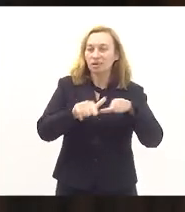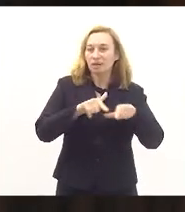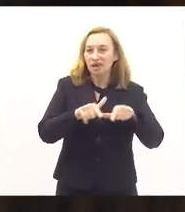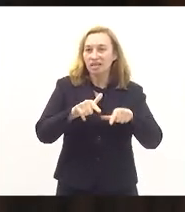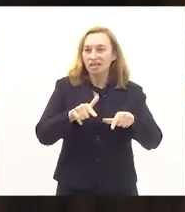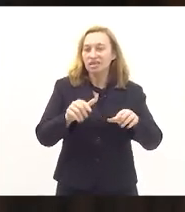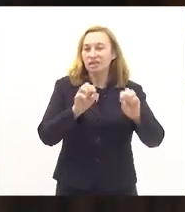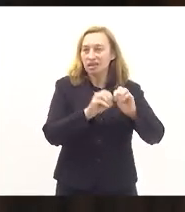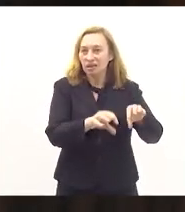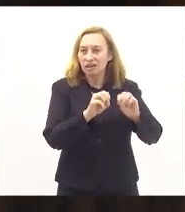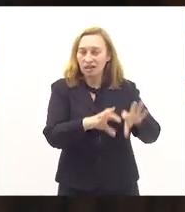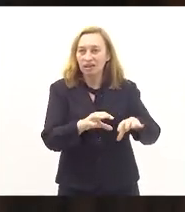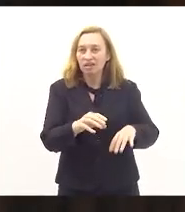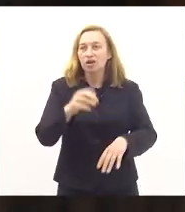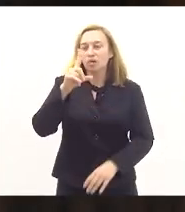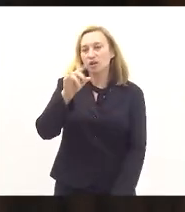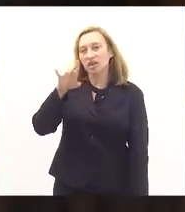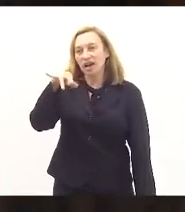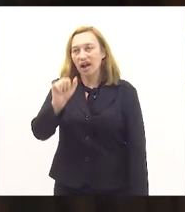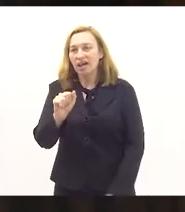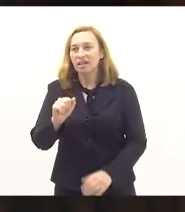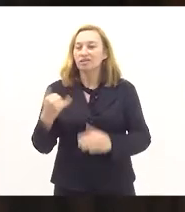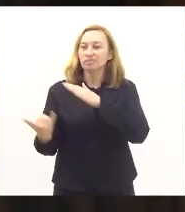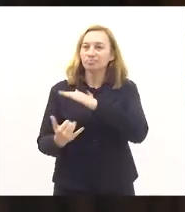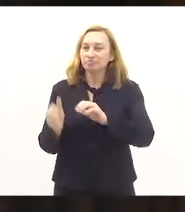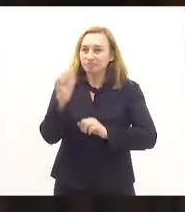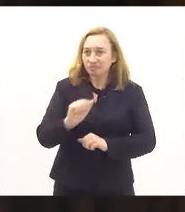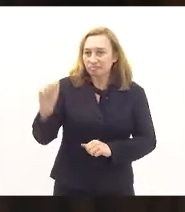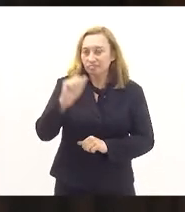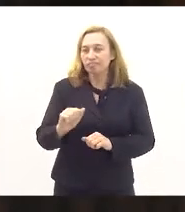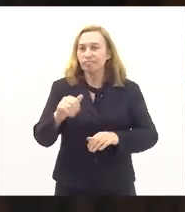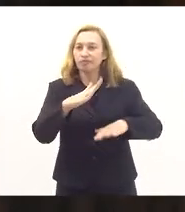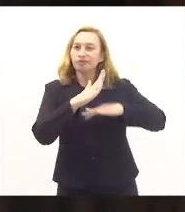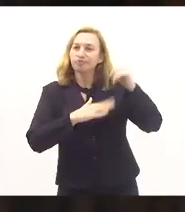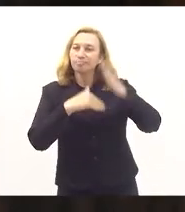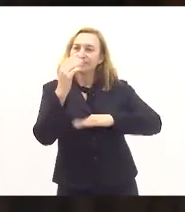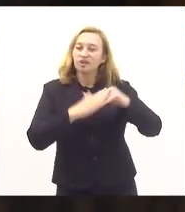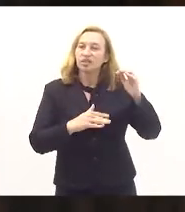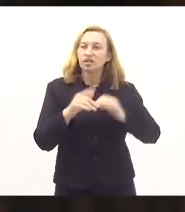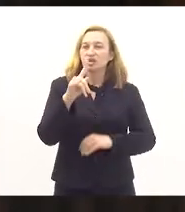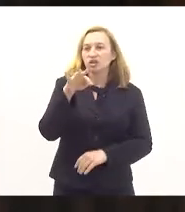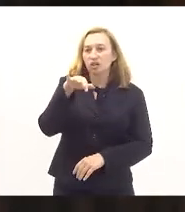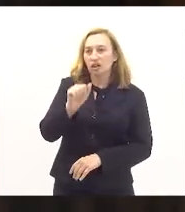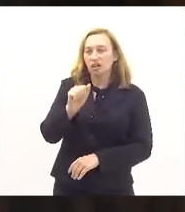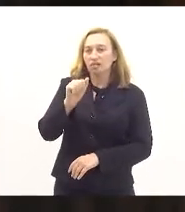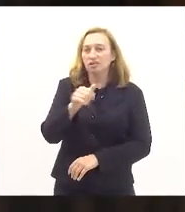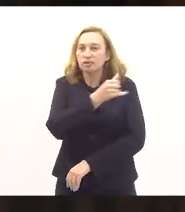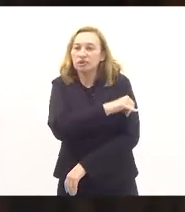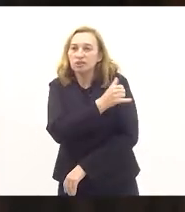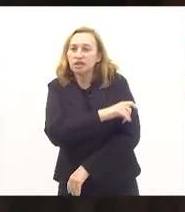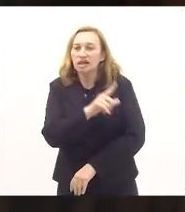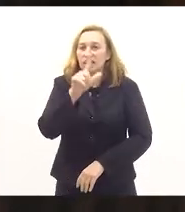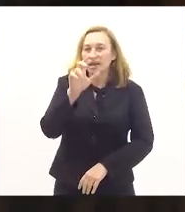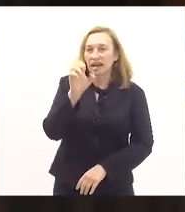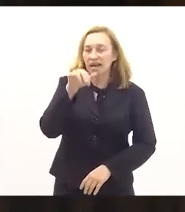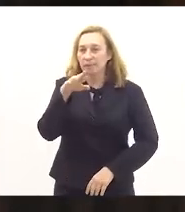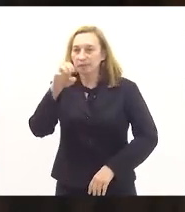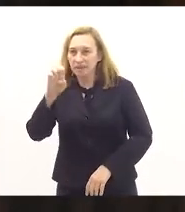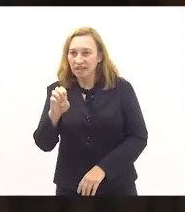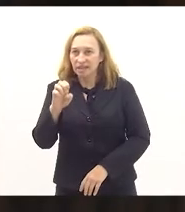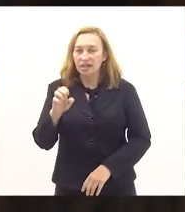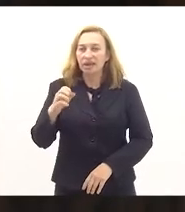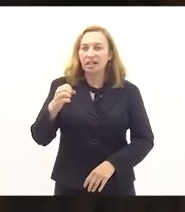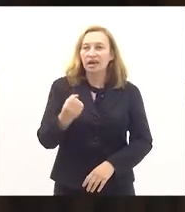O Iara Martins, presidente da Associação Profissional dos Geógrafos do Rio de Janeiro. Clemi Ramos,